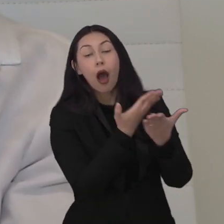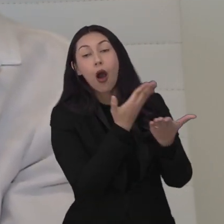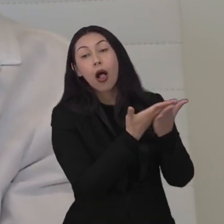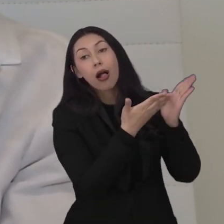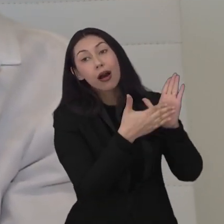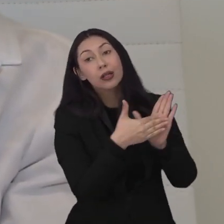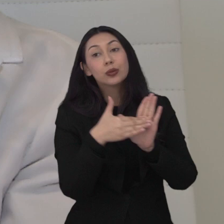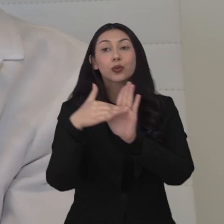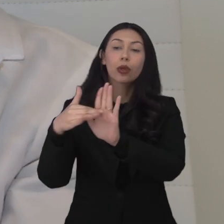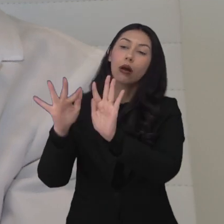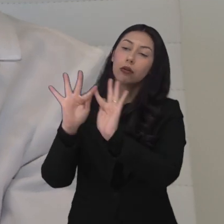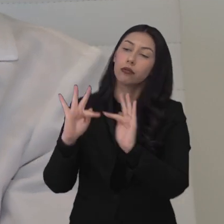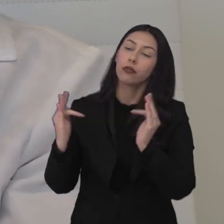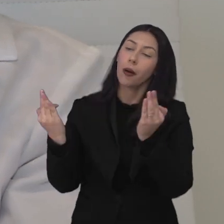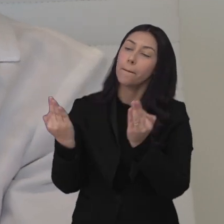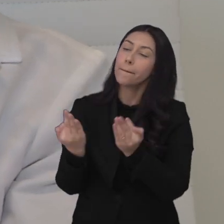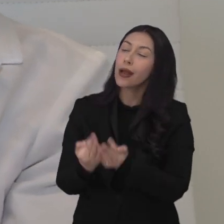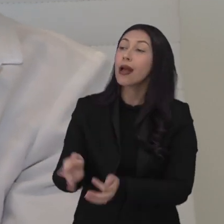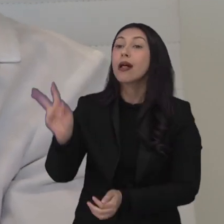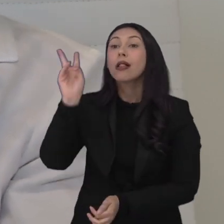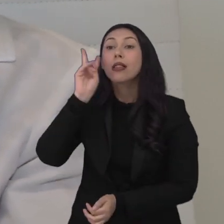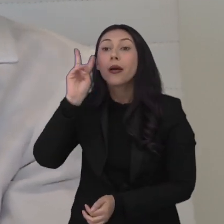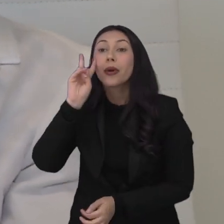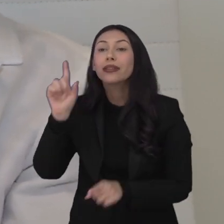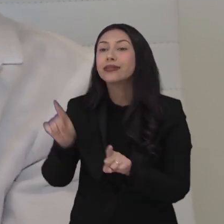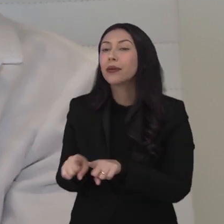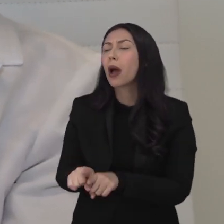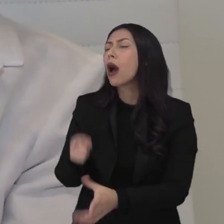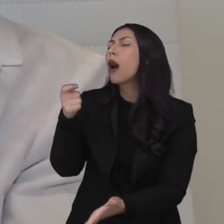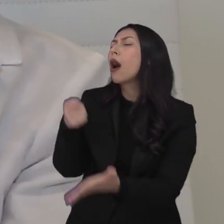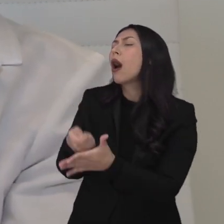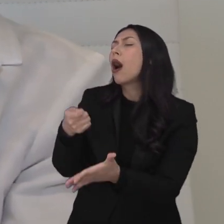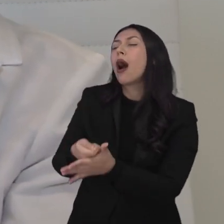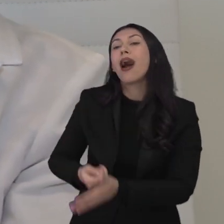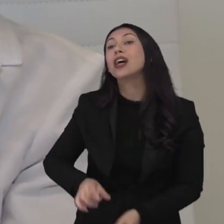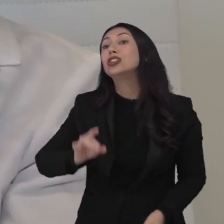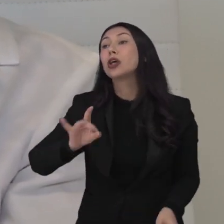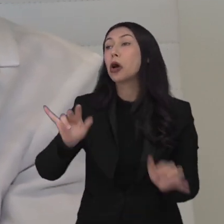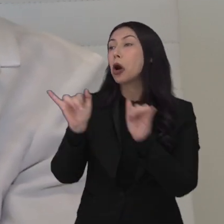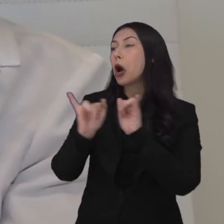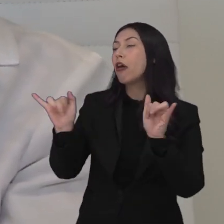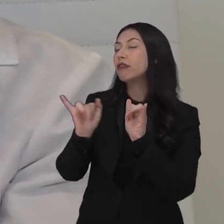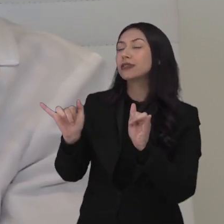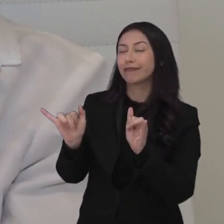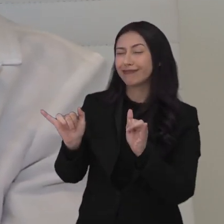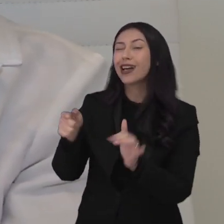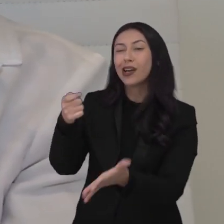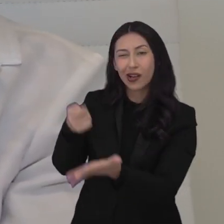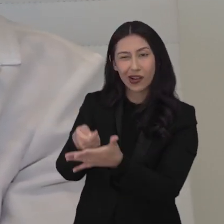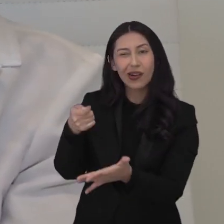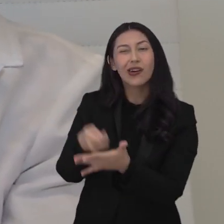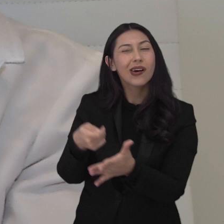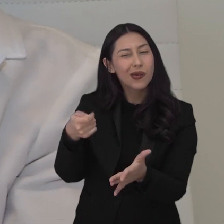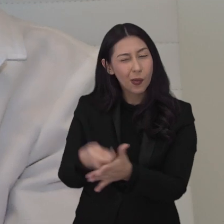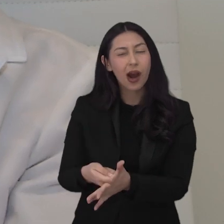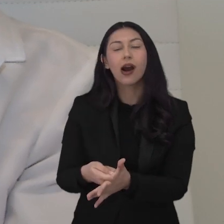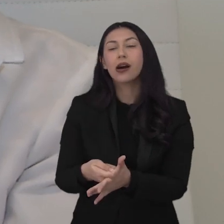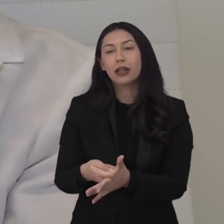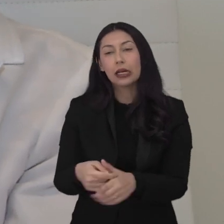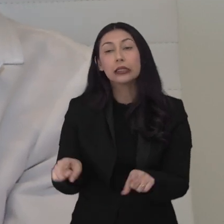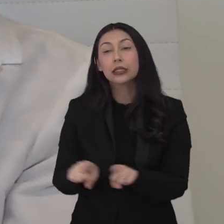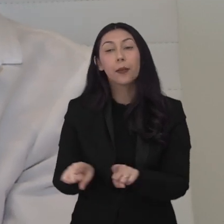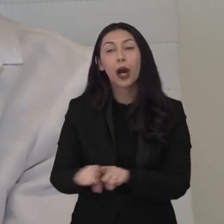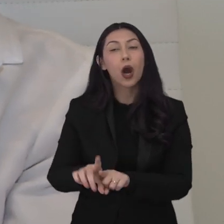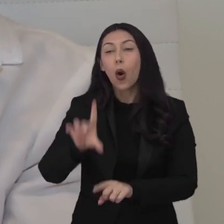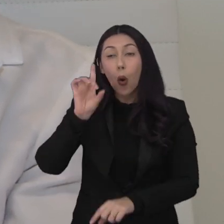com a família lembrando e cobrando o importante não é só lembrar a escola tem que cobrar e